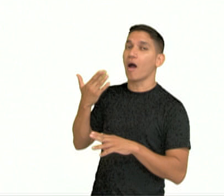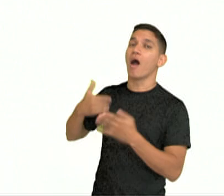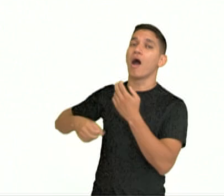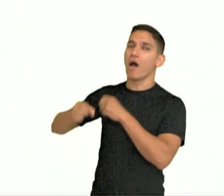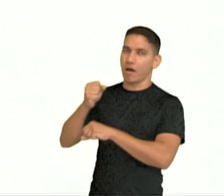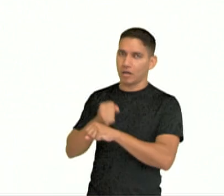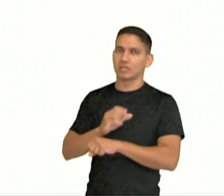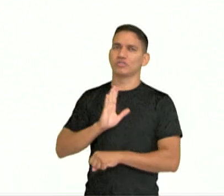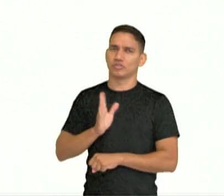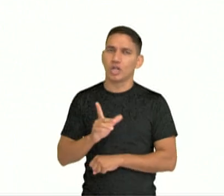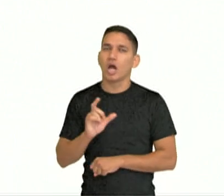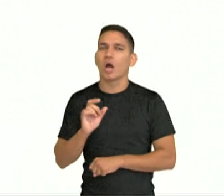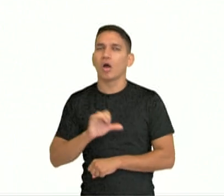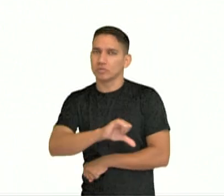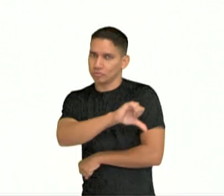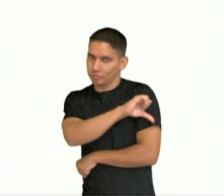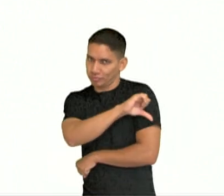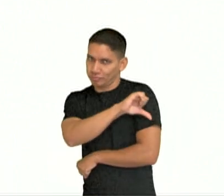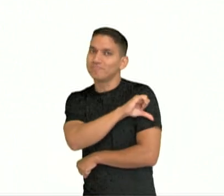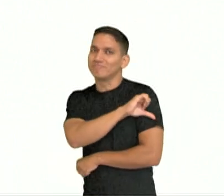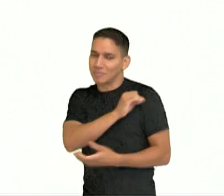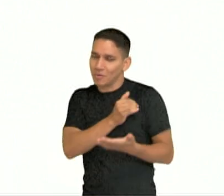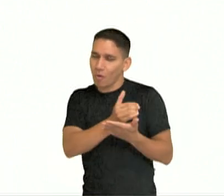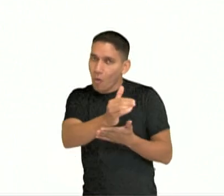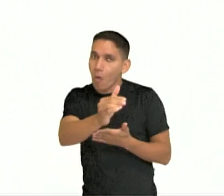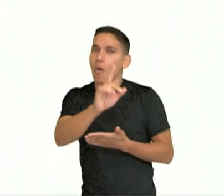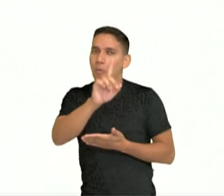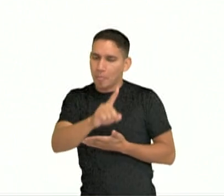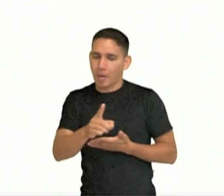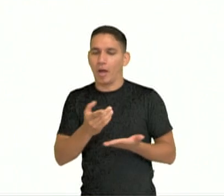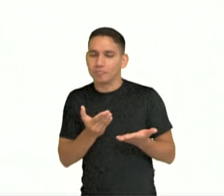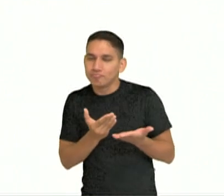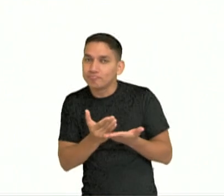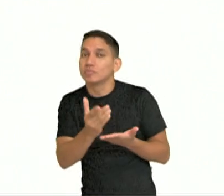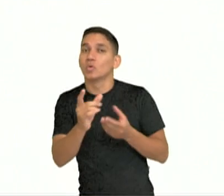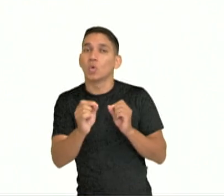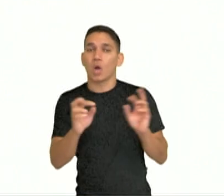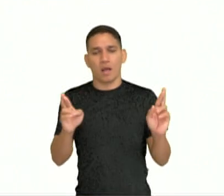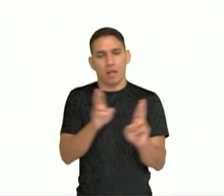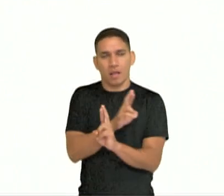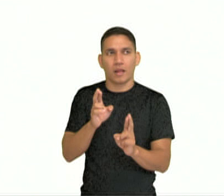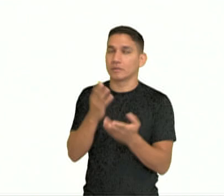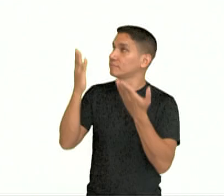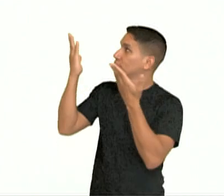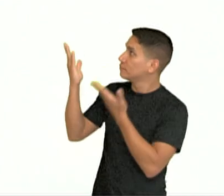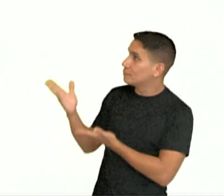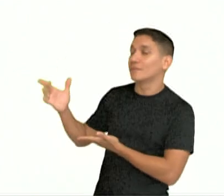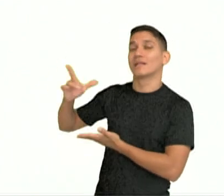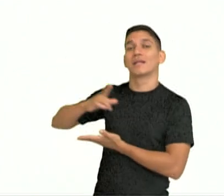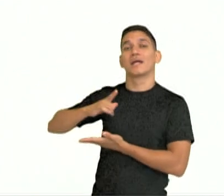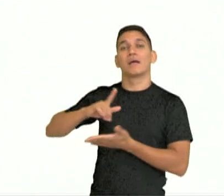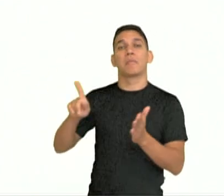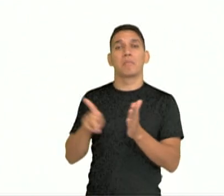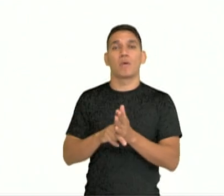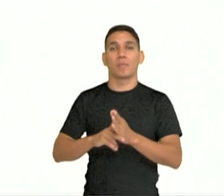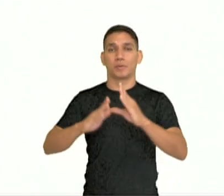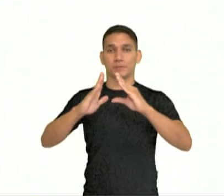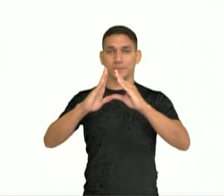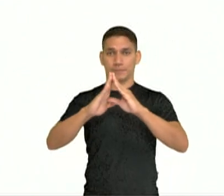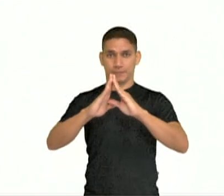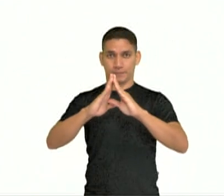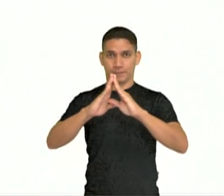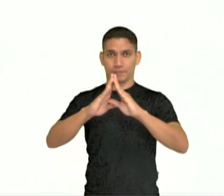atrás, lá no nono ano, no ensino fundamental, quando nós vimos essas relações no triângulo retângulo.